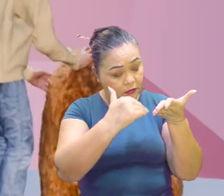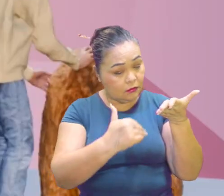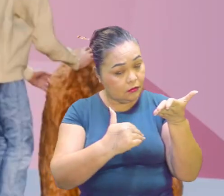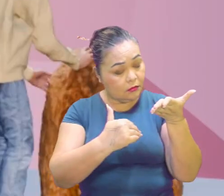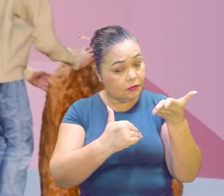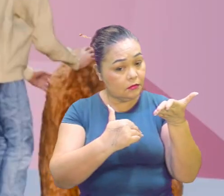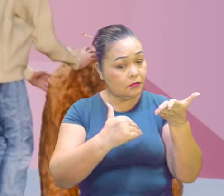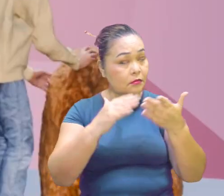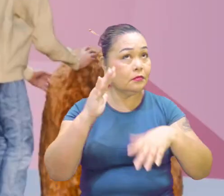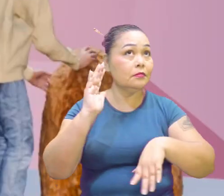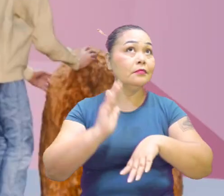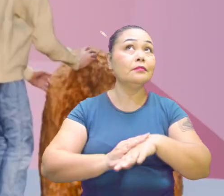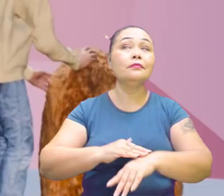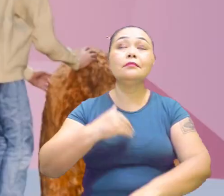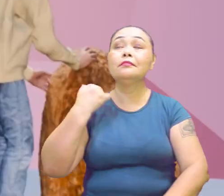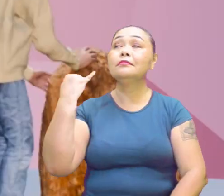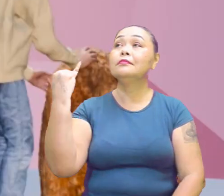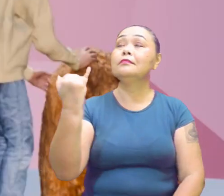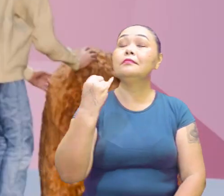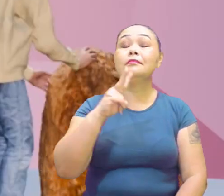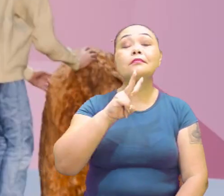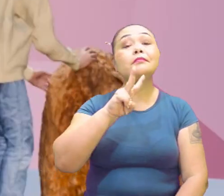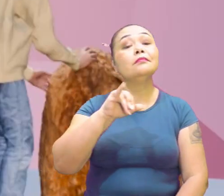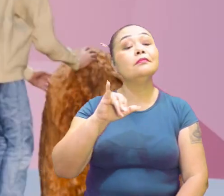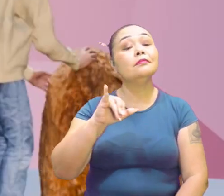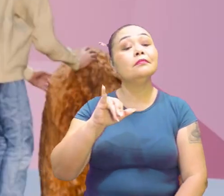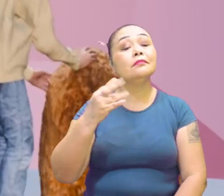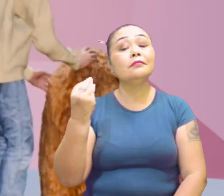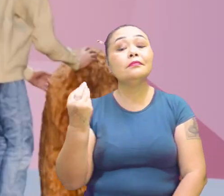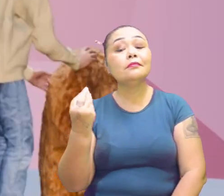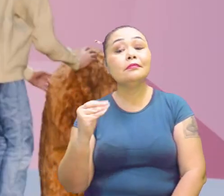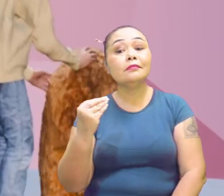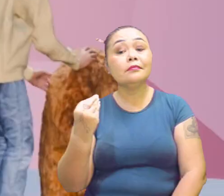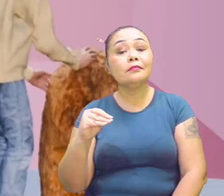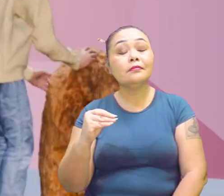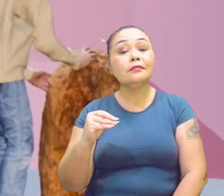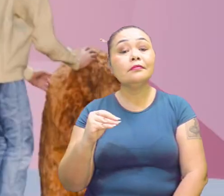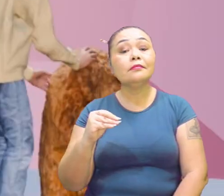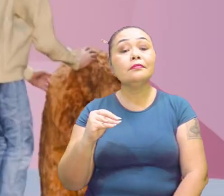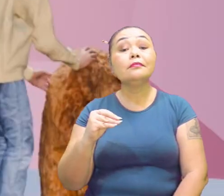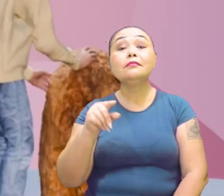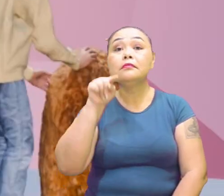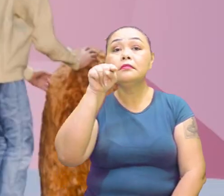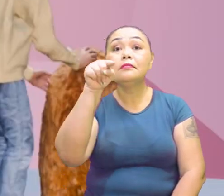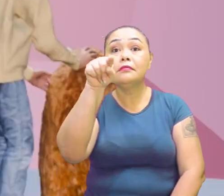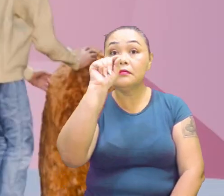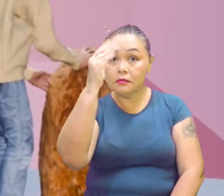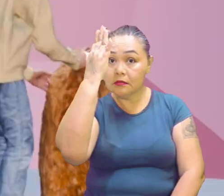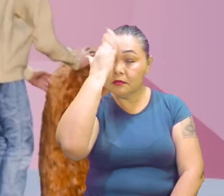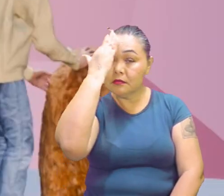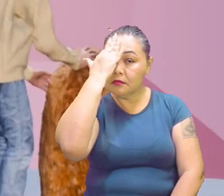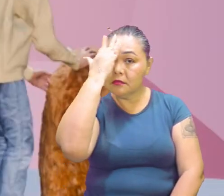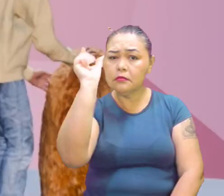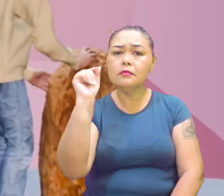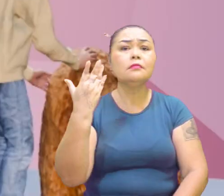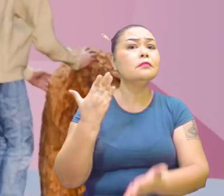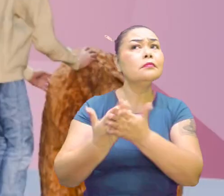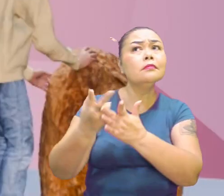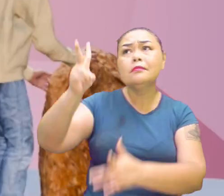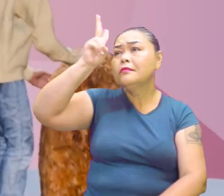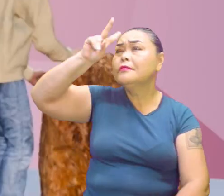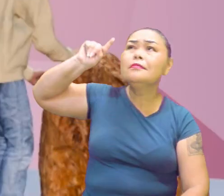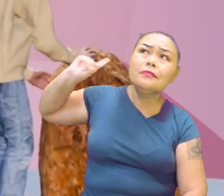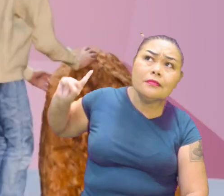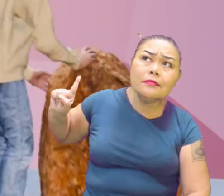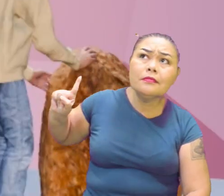aquele ponto mais importante onde você vai colocar ali, de fato, o que você sabe. O que é que eu estudei lá em